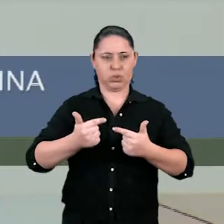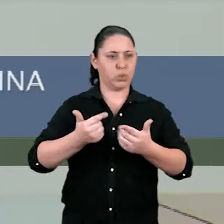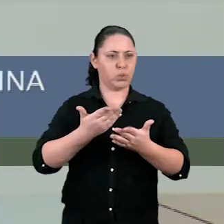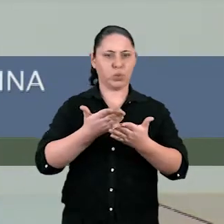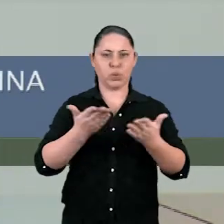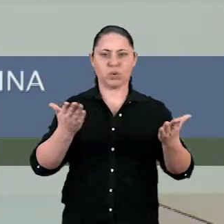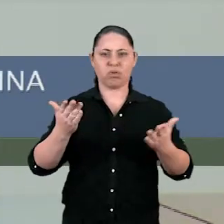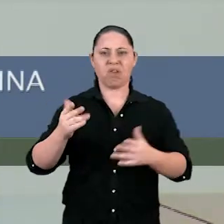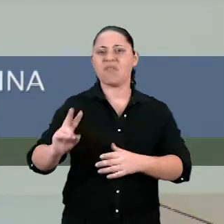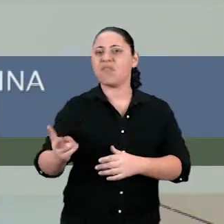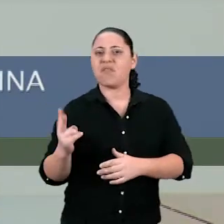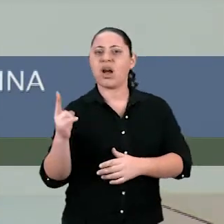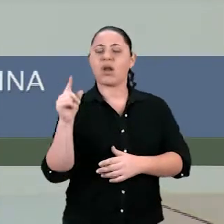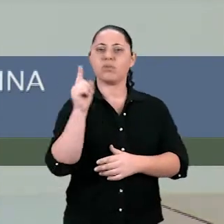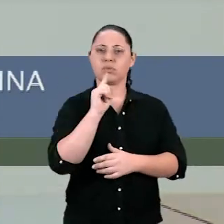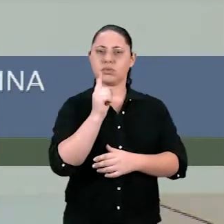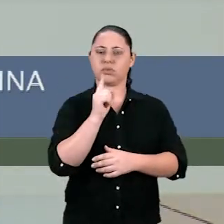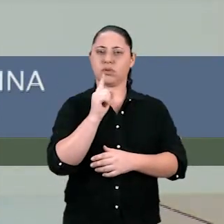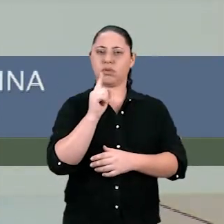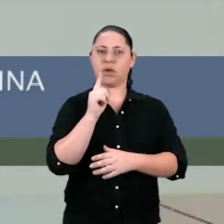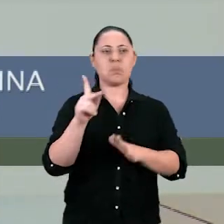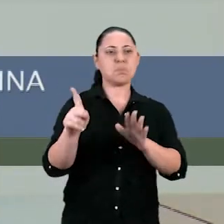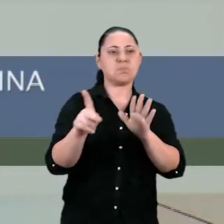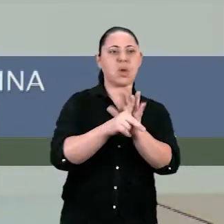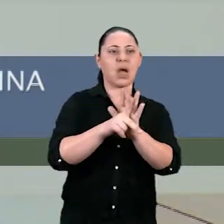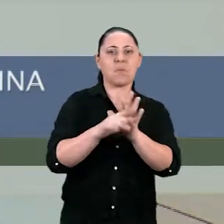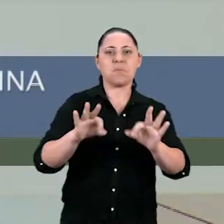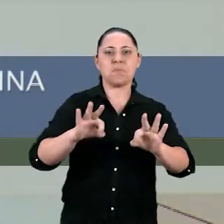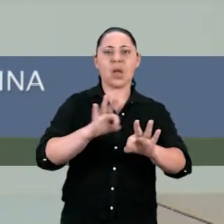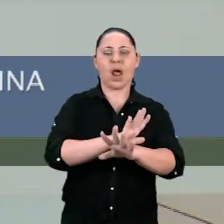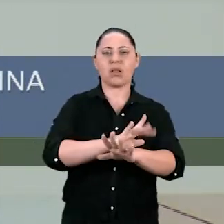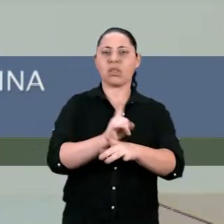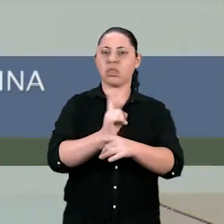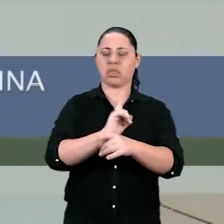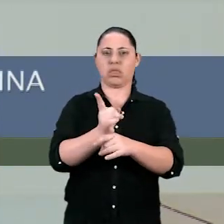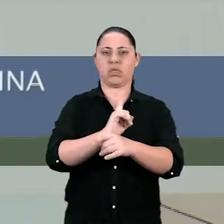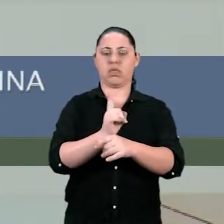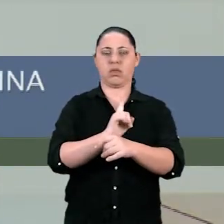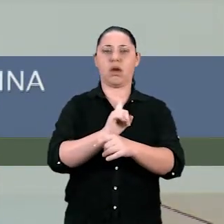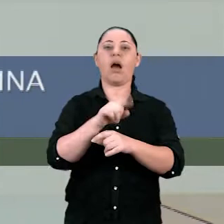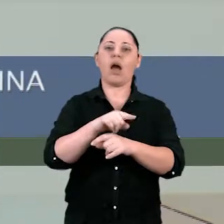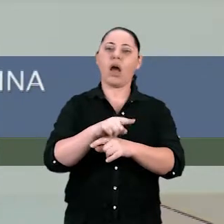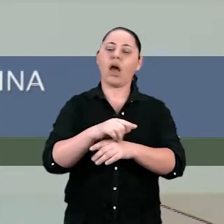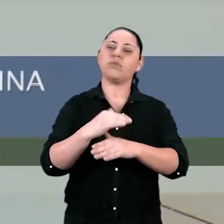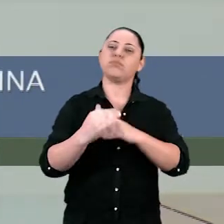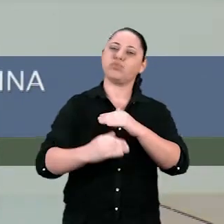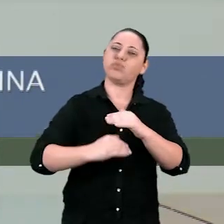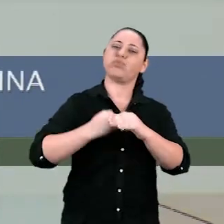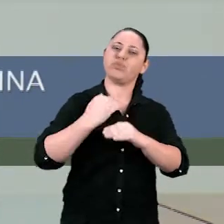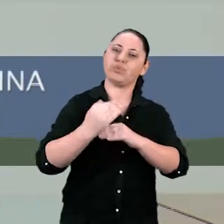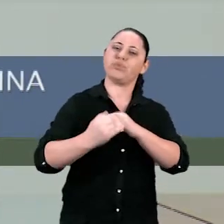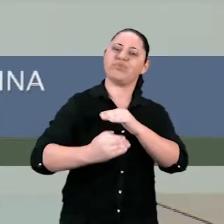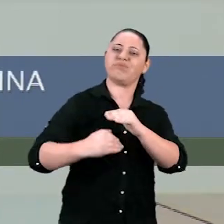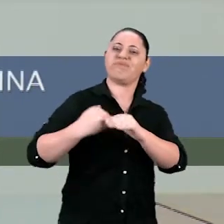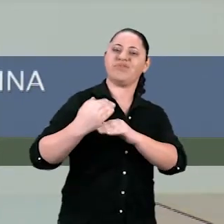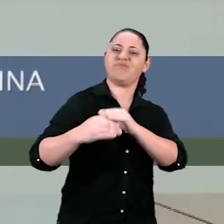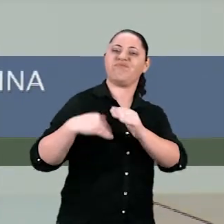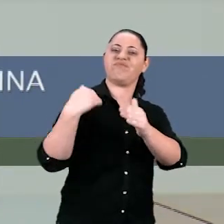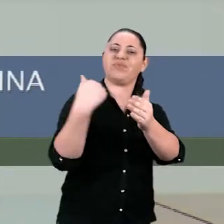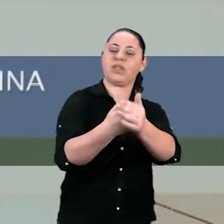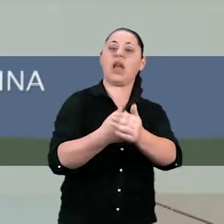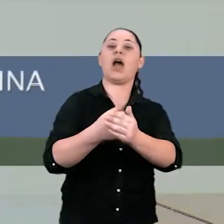sabemos, não é um valor, não é algo que está pronto, é um iter, é um processo que uma nação deve